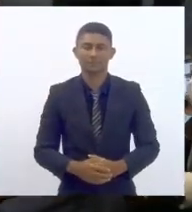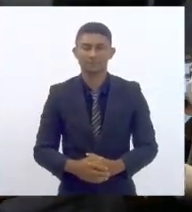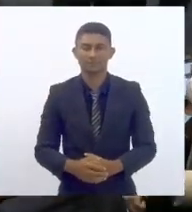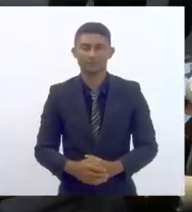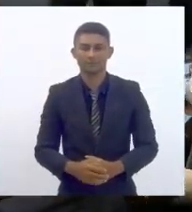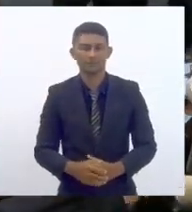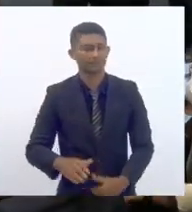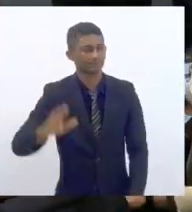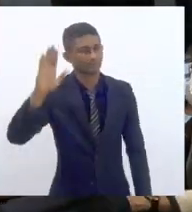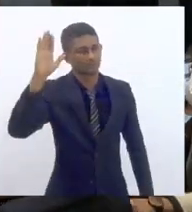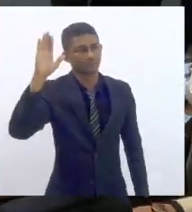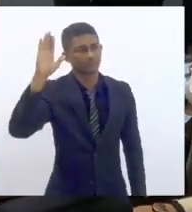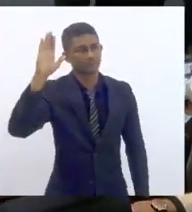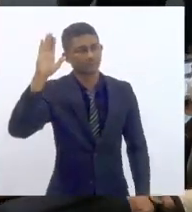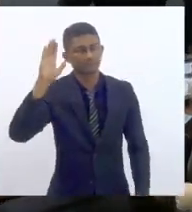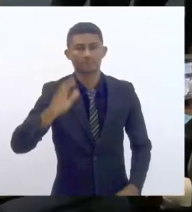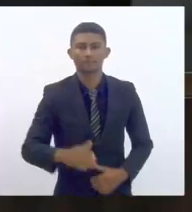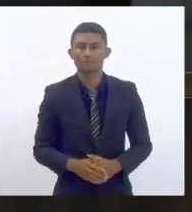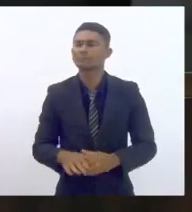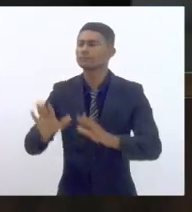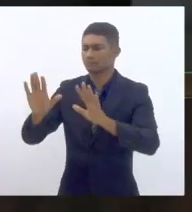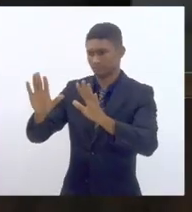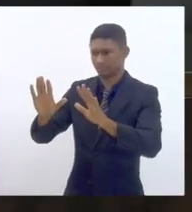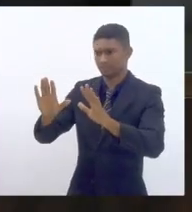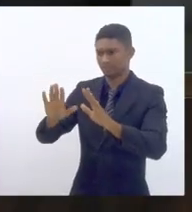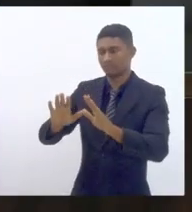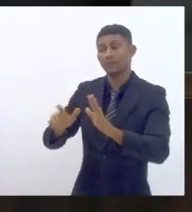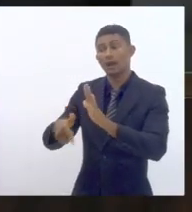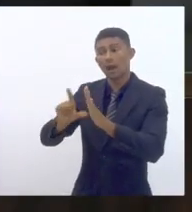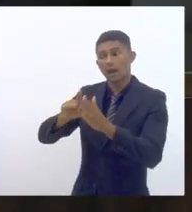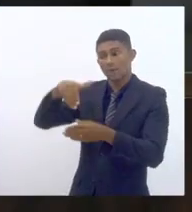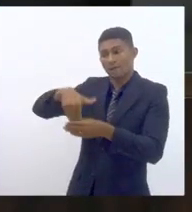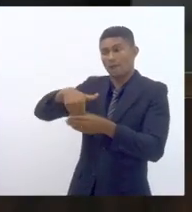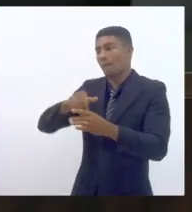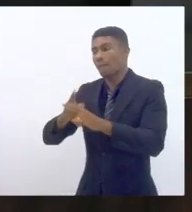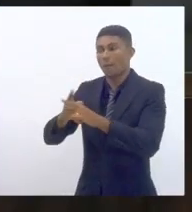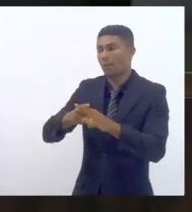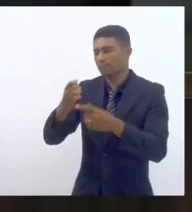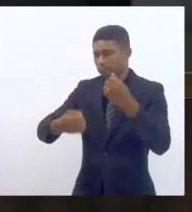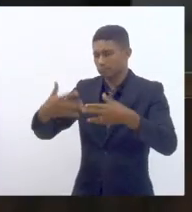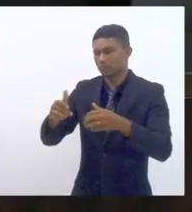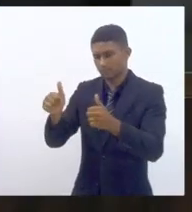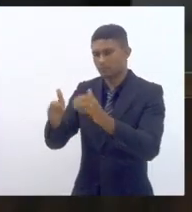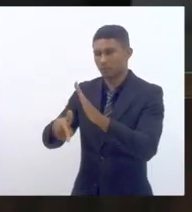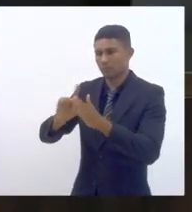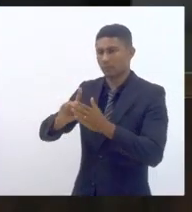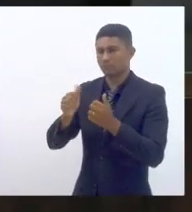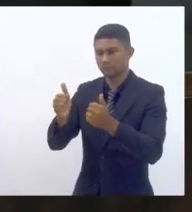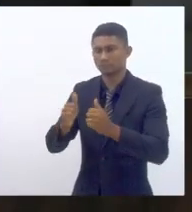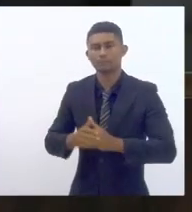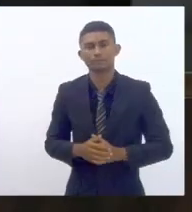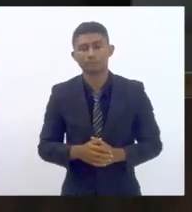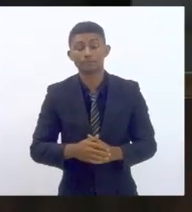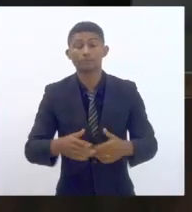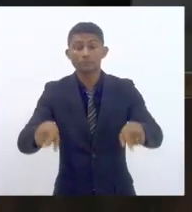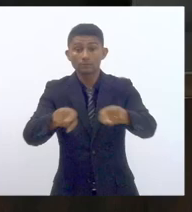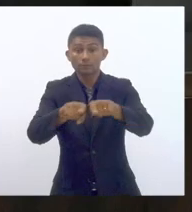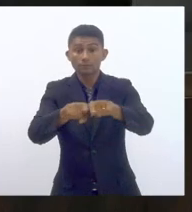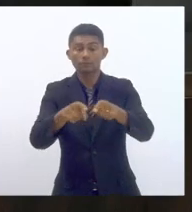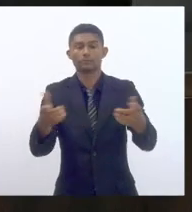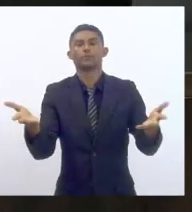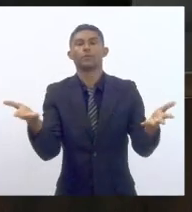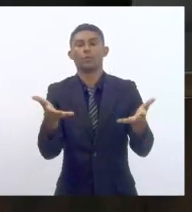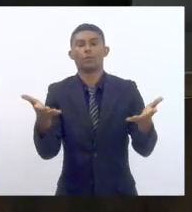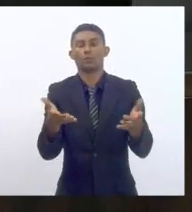Senhor presidente, pela ordem. Deixa eu fazer a declaração em seguida pela ordem. Tá? Também no dia de hoje,